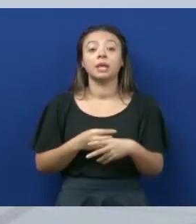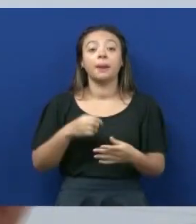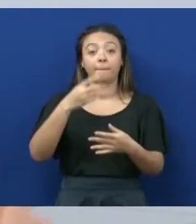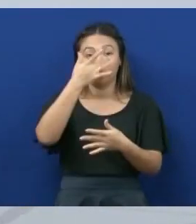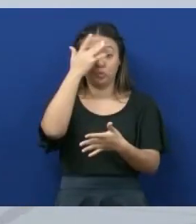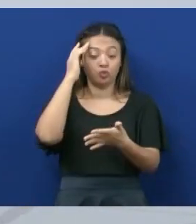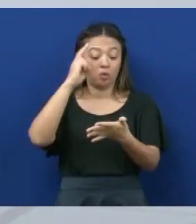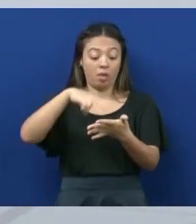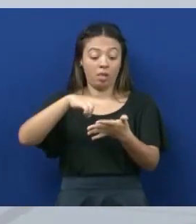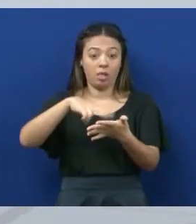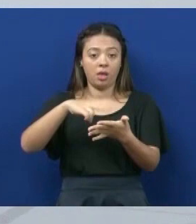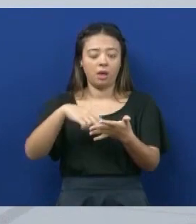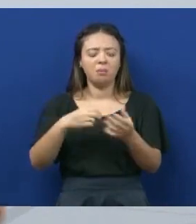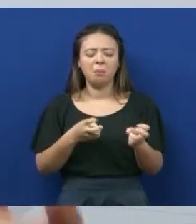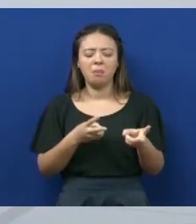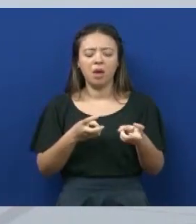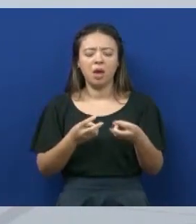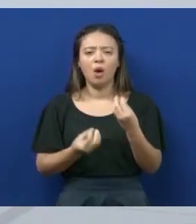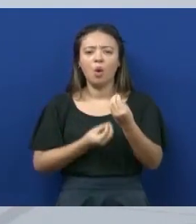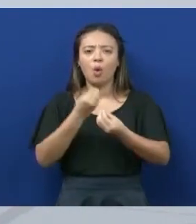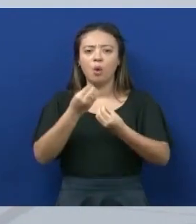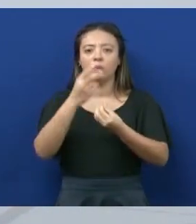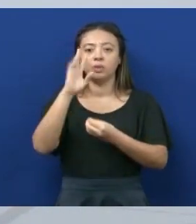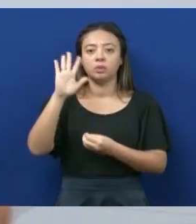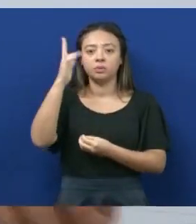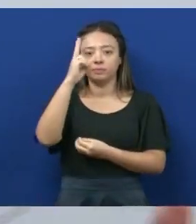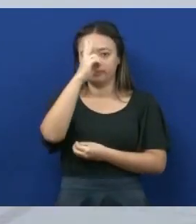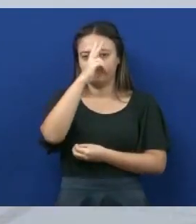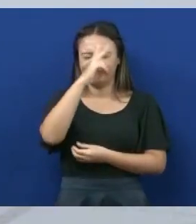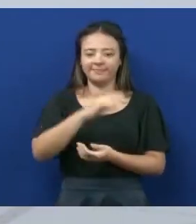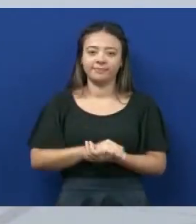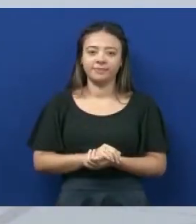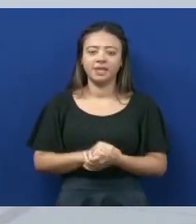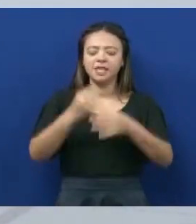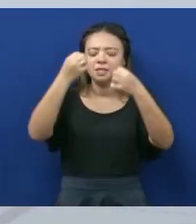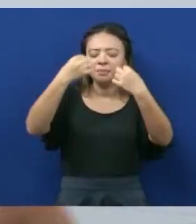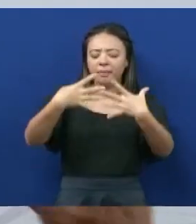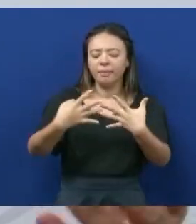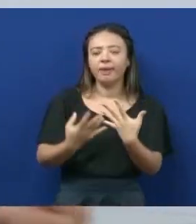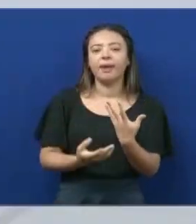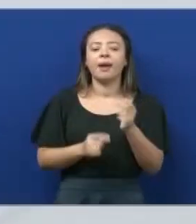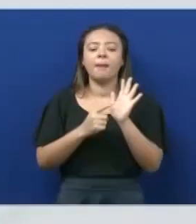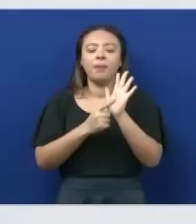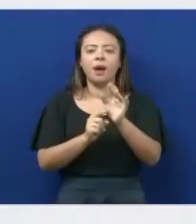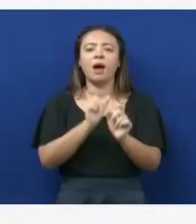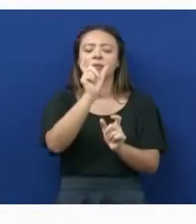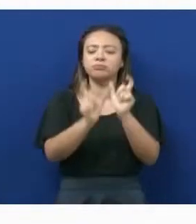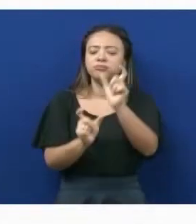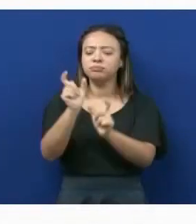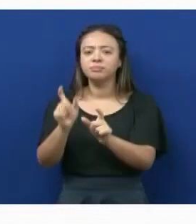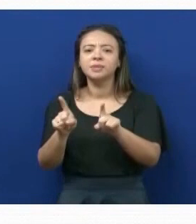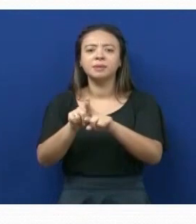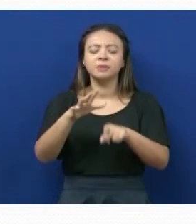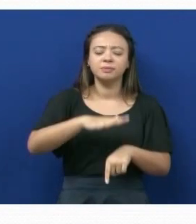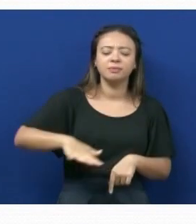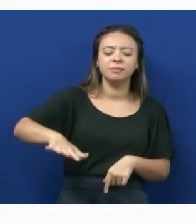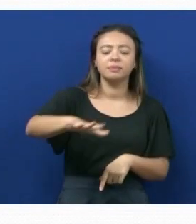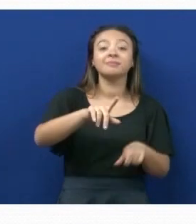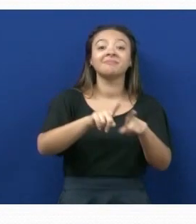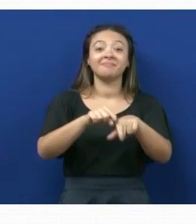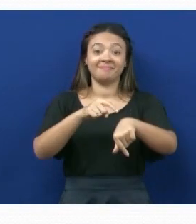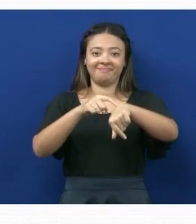se situa na narrativa, pois são apresentados os personagens, o espaço, o tempo, é aquele verdadeiro